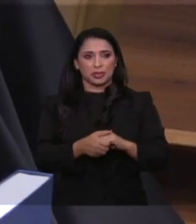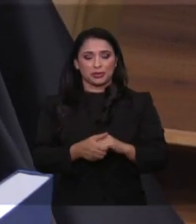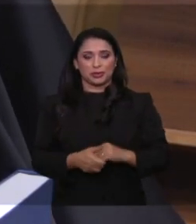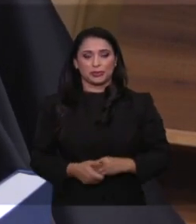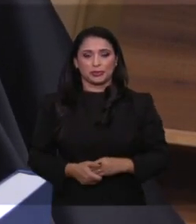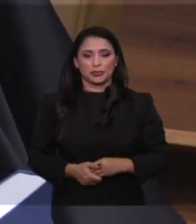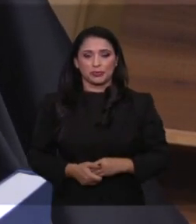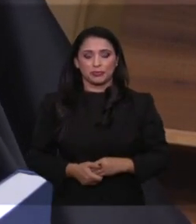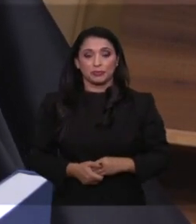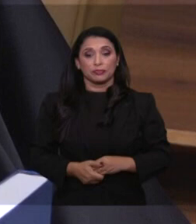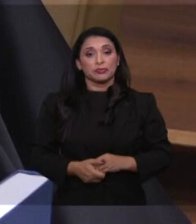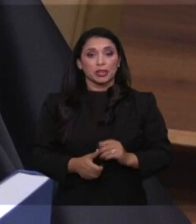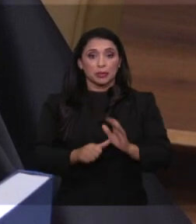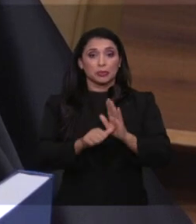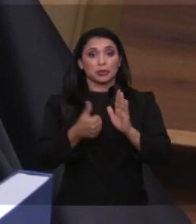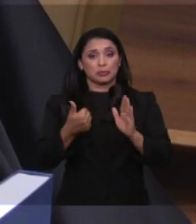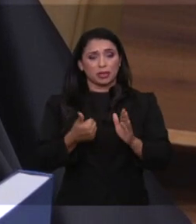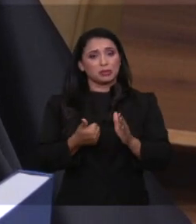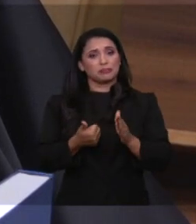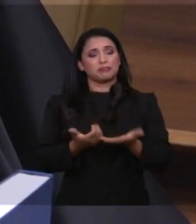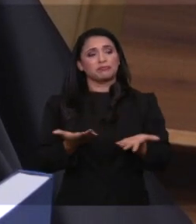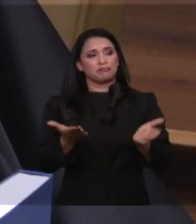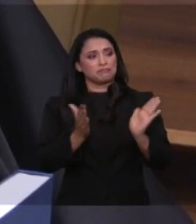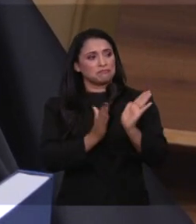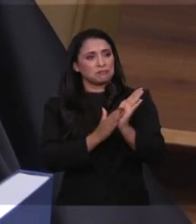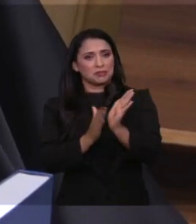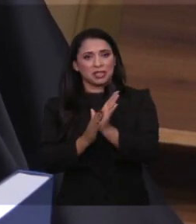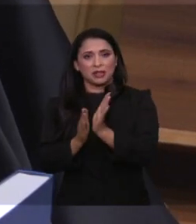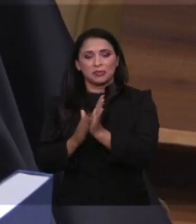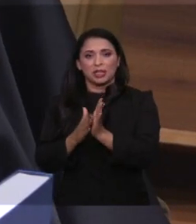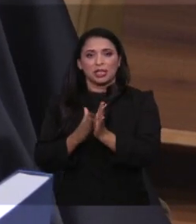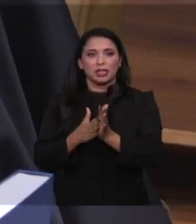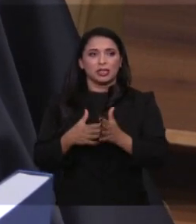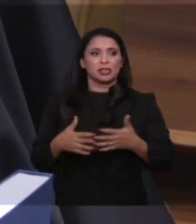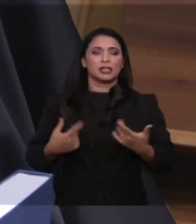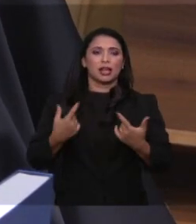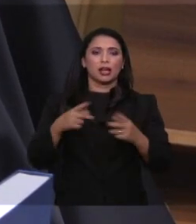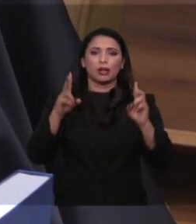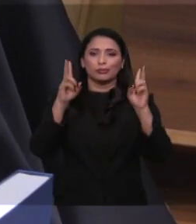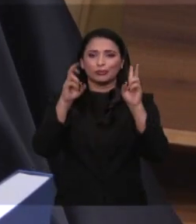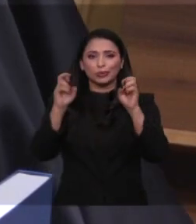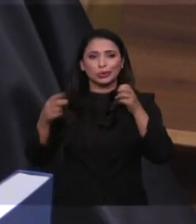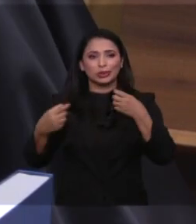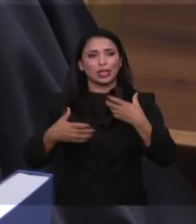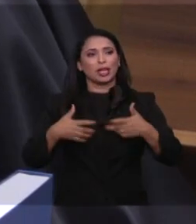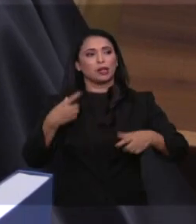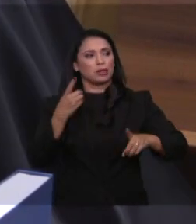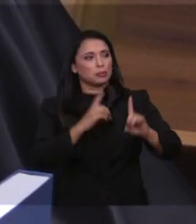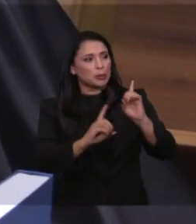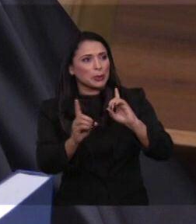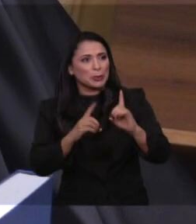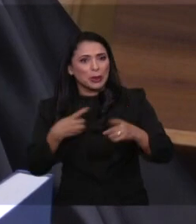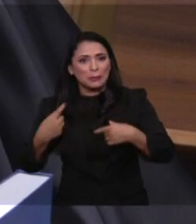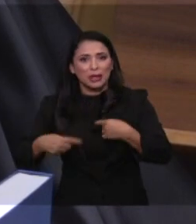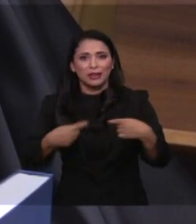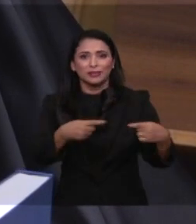de parabenizar o debate. Realmente é um debate extremamente